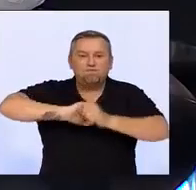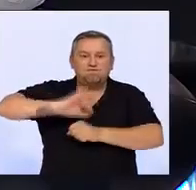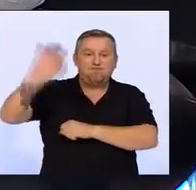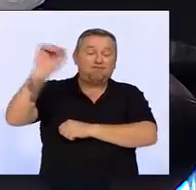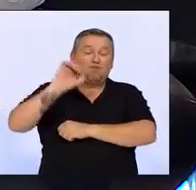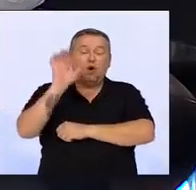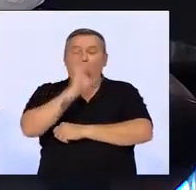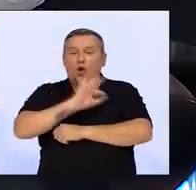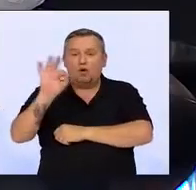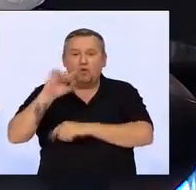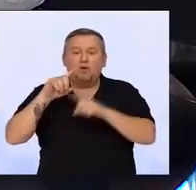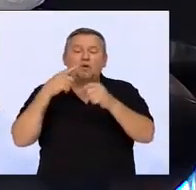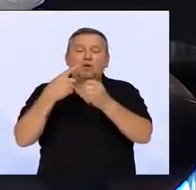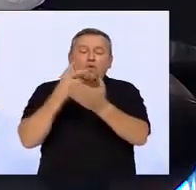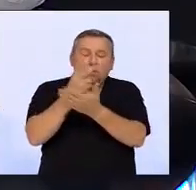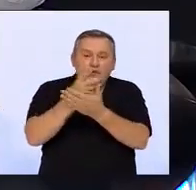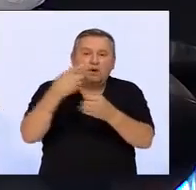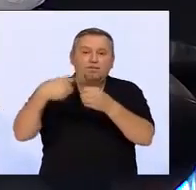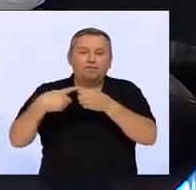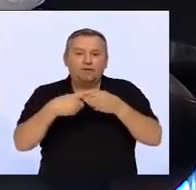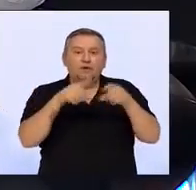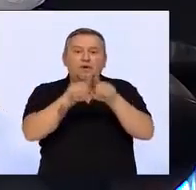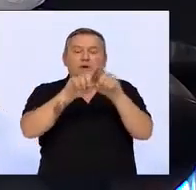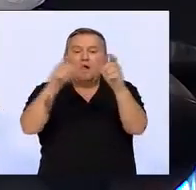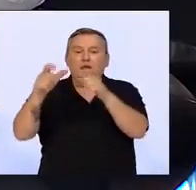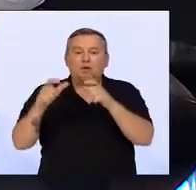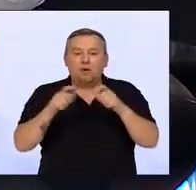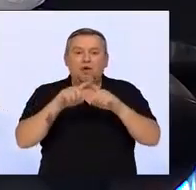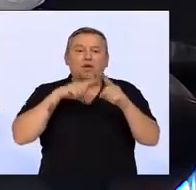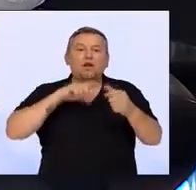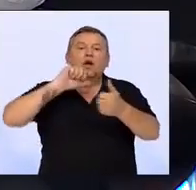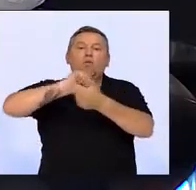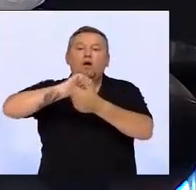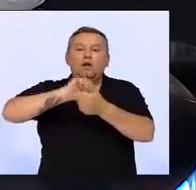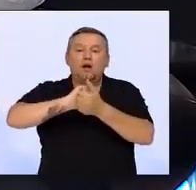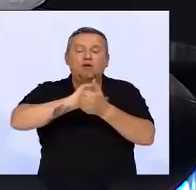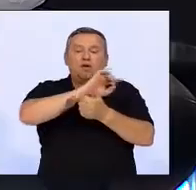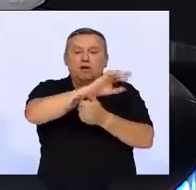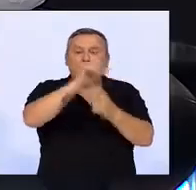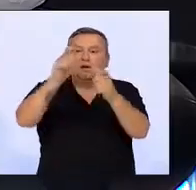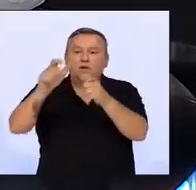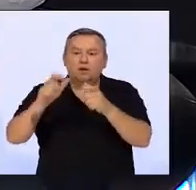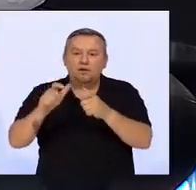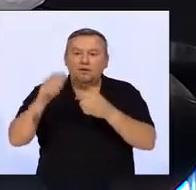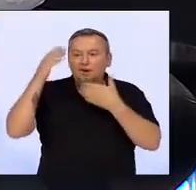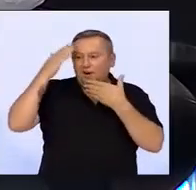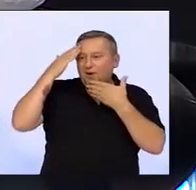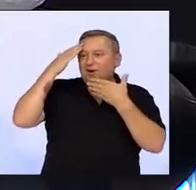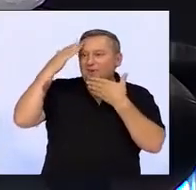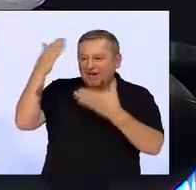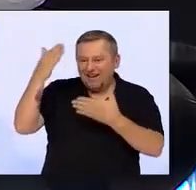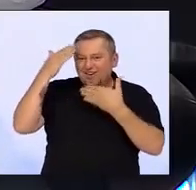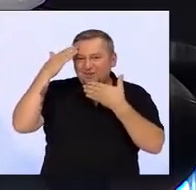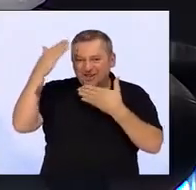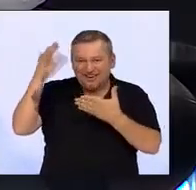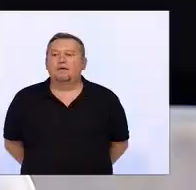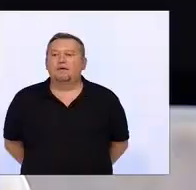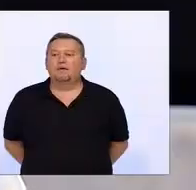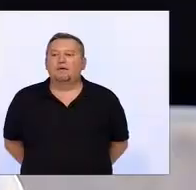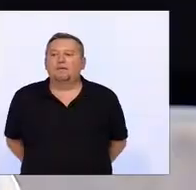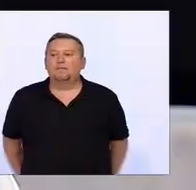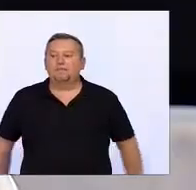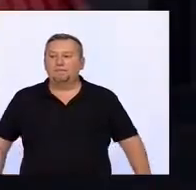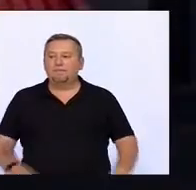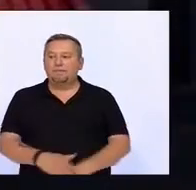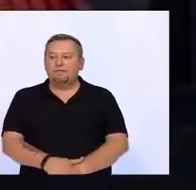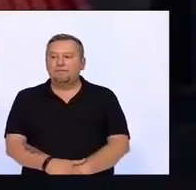atenção básica dos municípios e dando escala em cada região, para ter qualidade em cada região. Obrigado, candidato. Obrigada, candidato Eduardo Jorge.